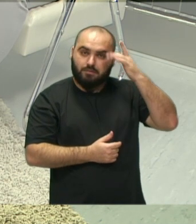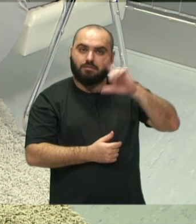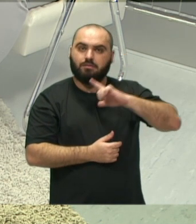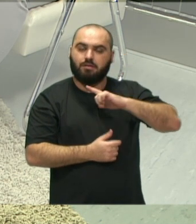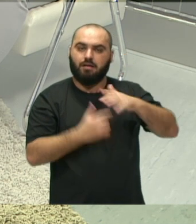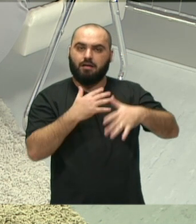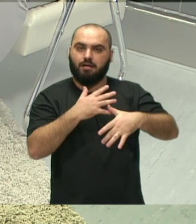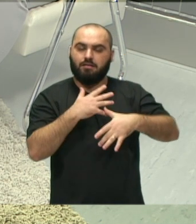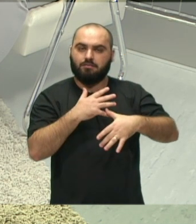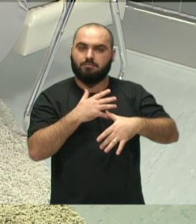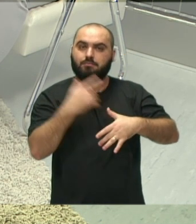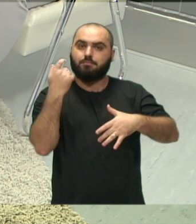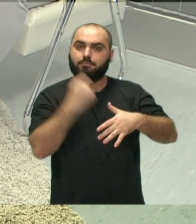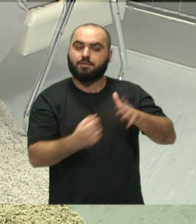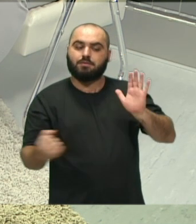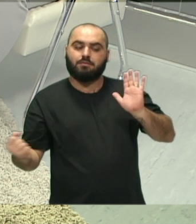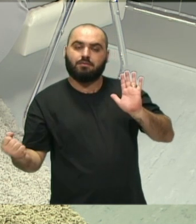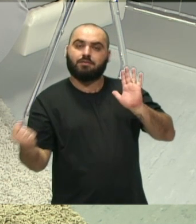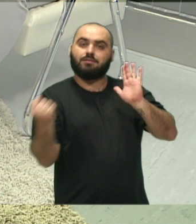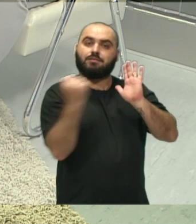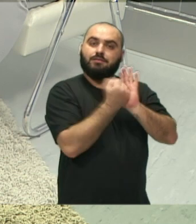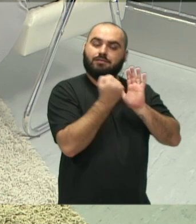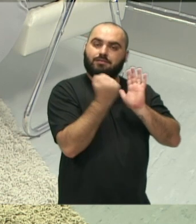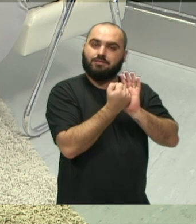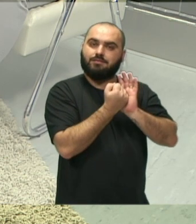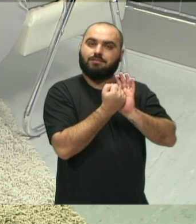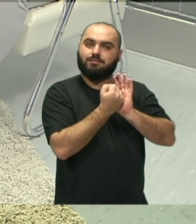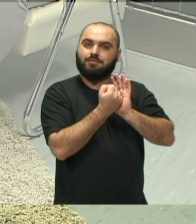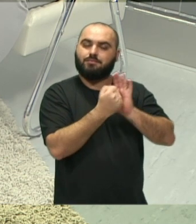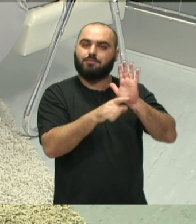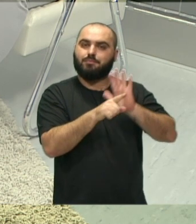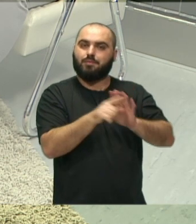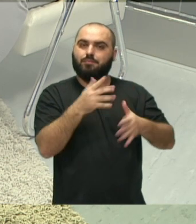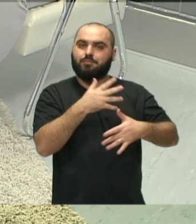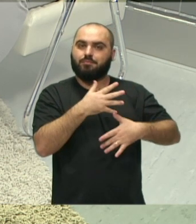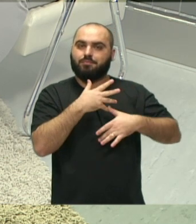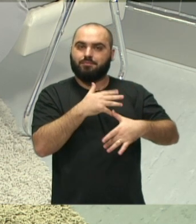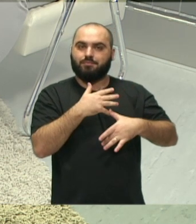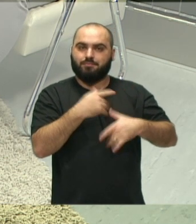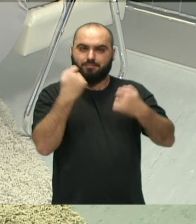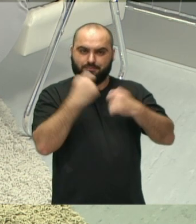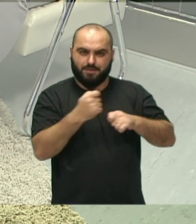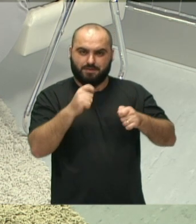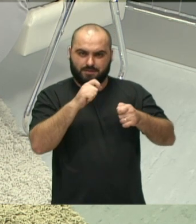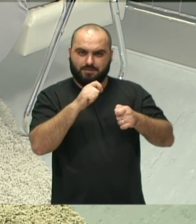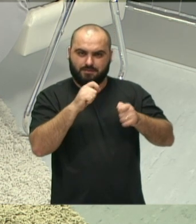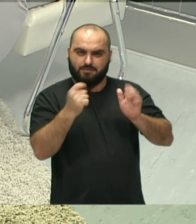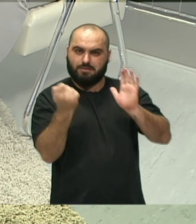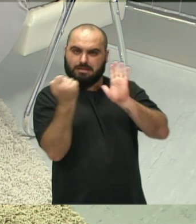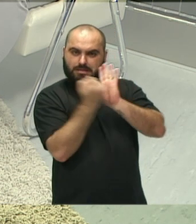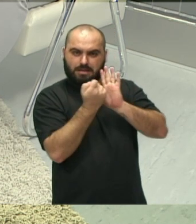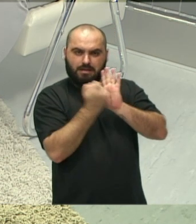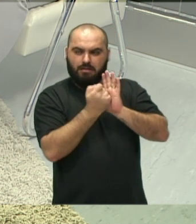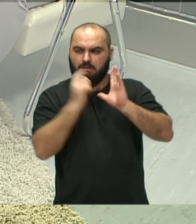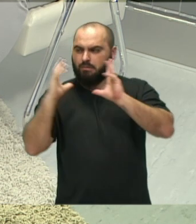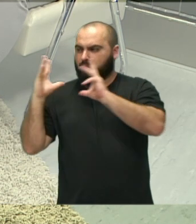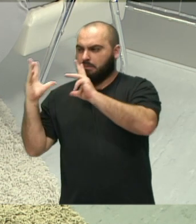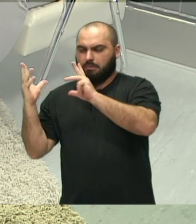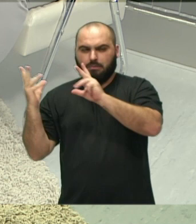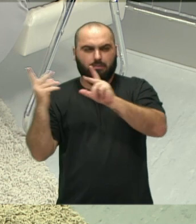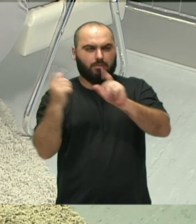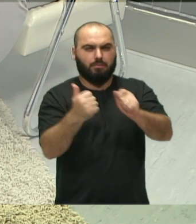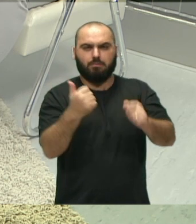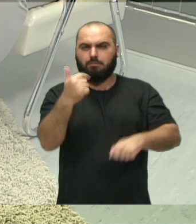obrigatória a inclusão do símbolo mundial da conscientização do transtorno do espectro autista em todas as placas